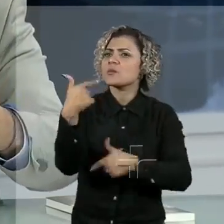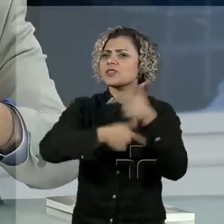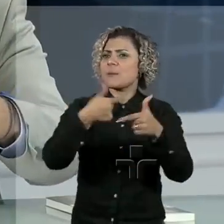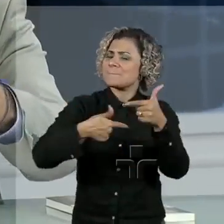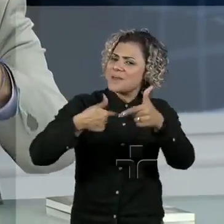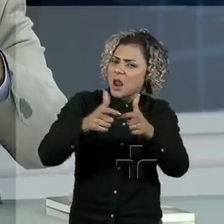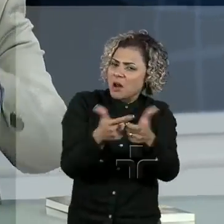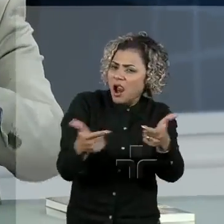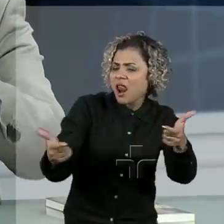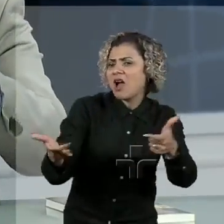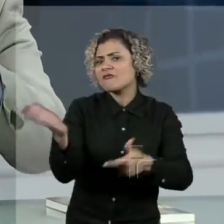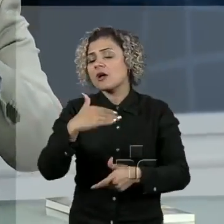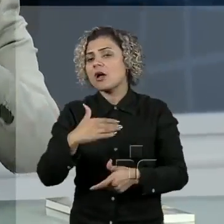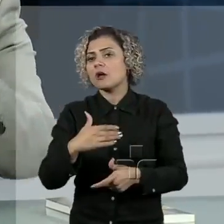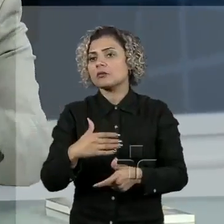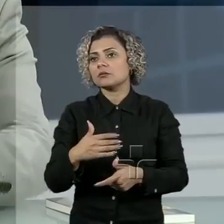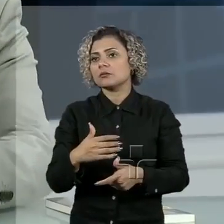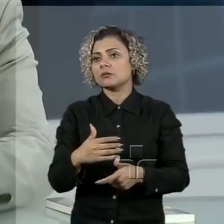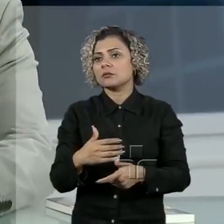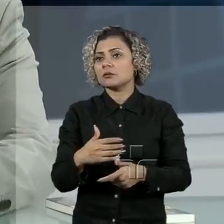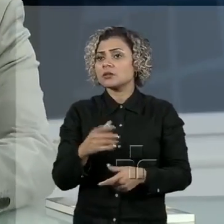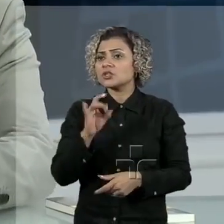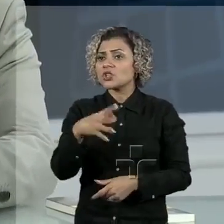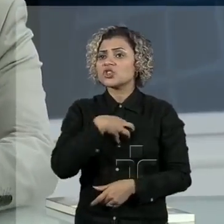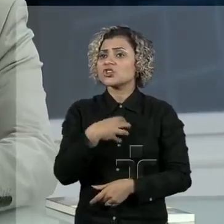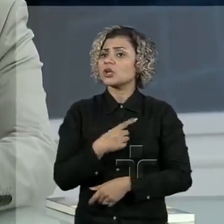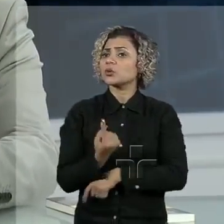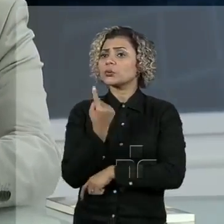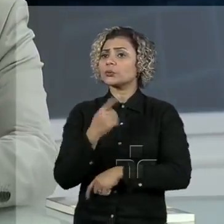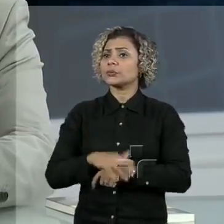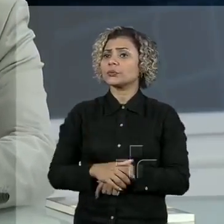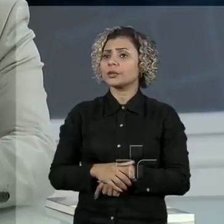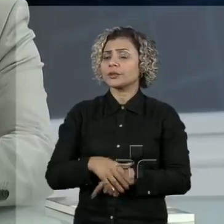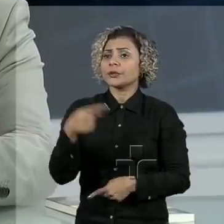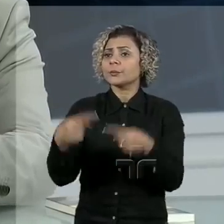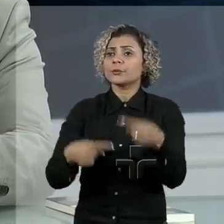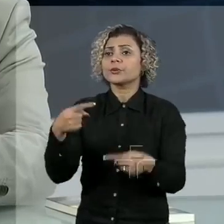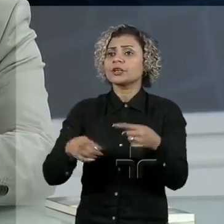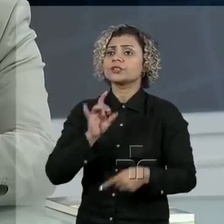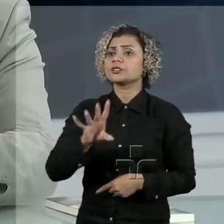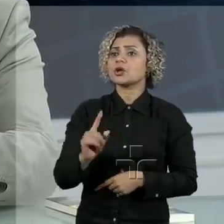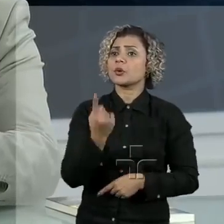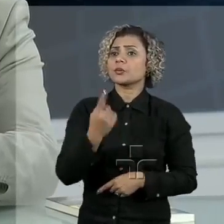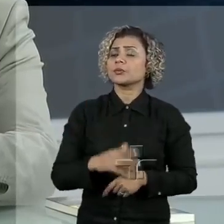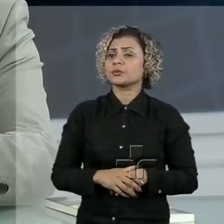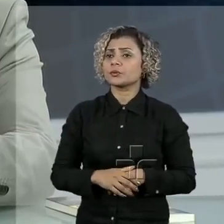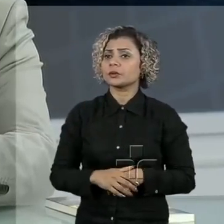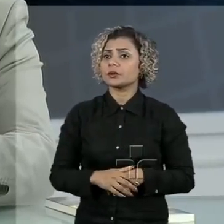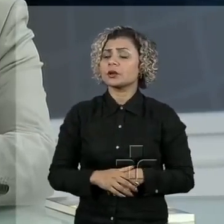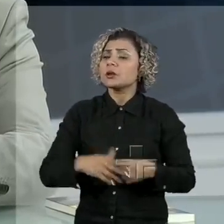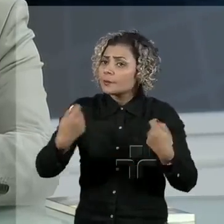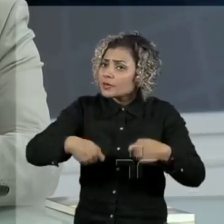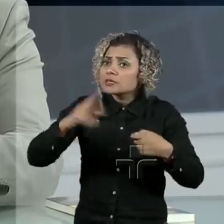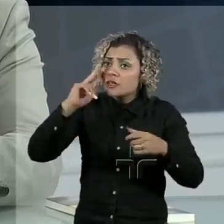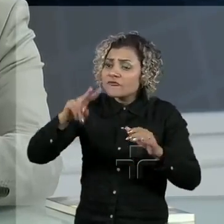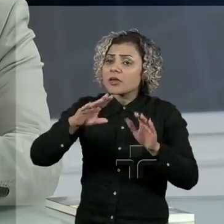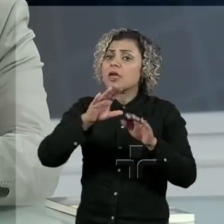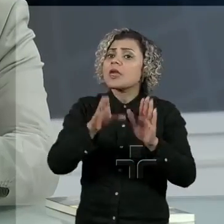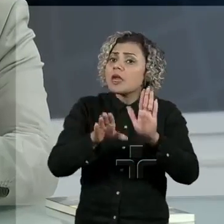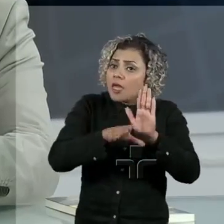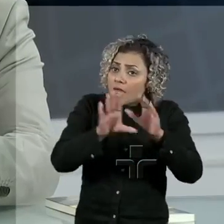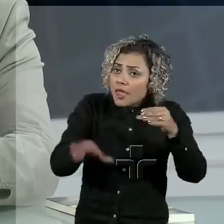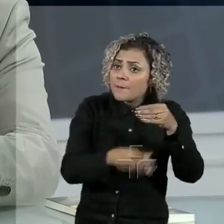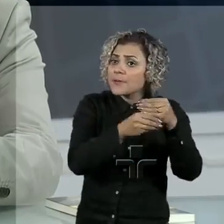renda. Ele, então, trabalha só uma política recessiva. Ele precisa rever a emenda